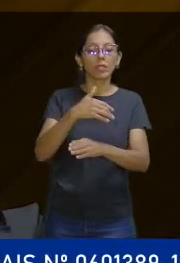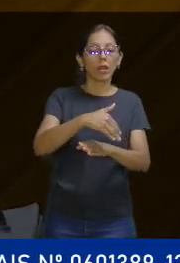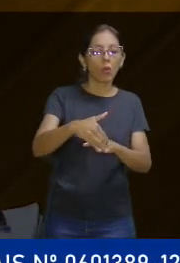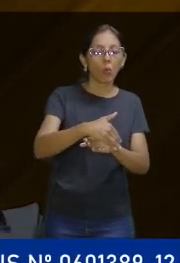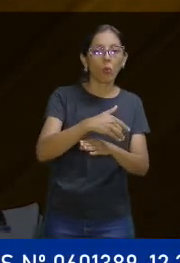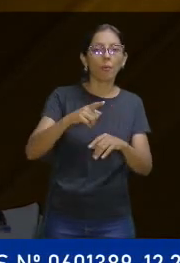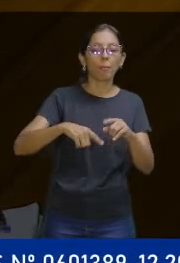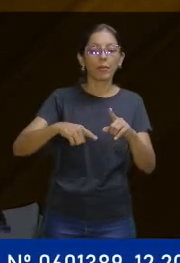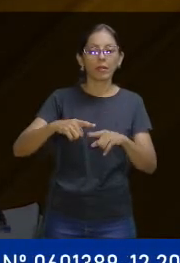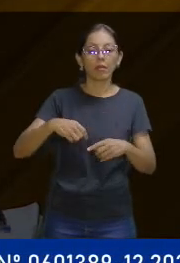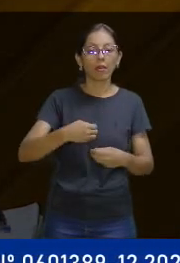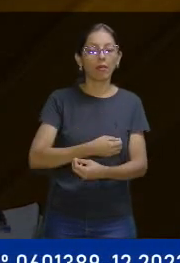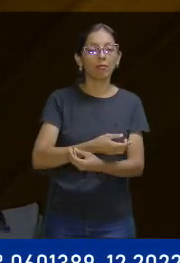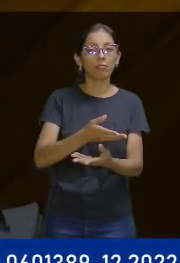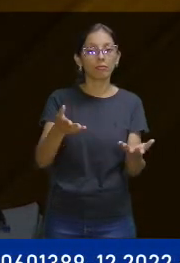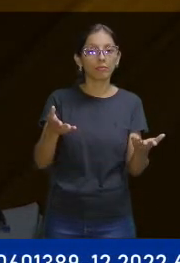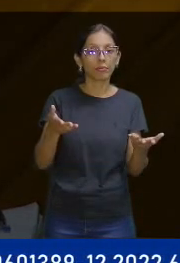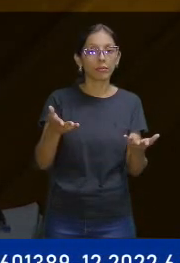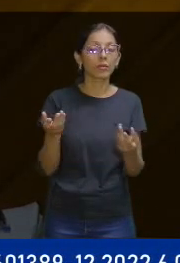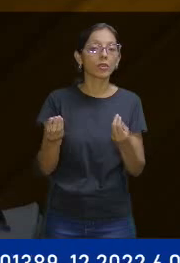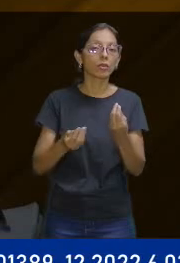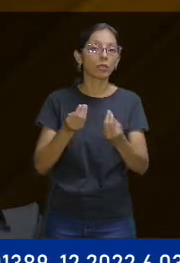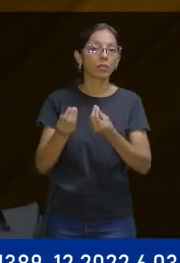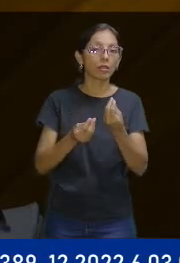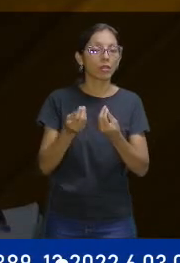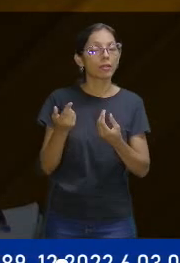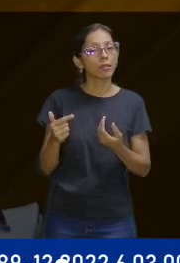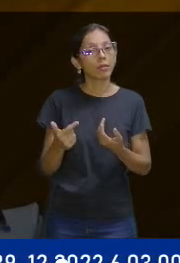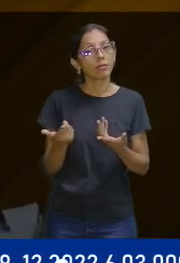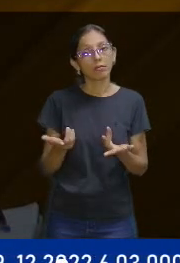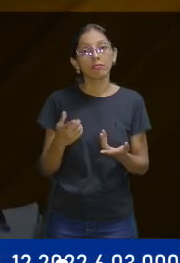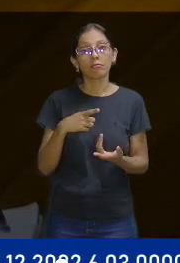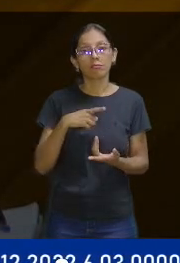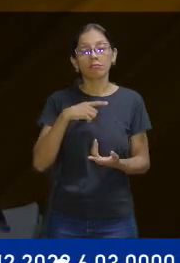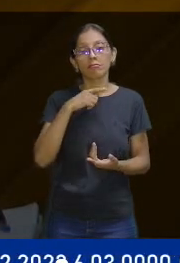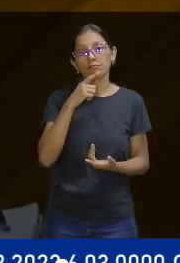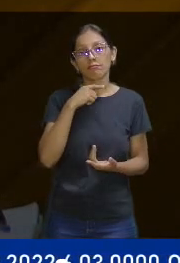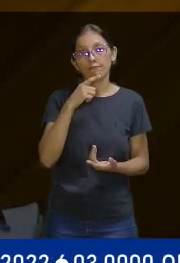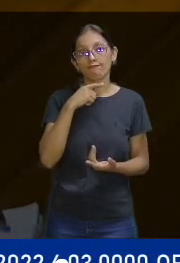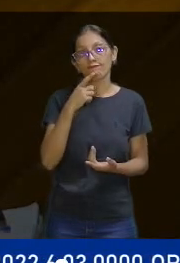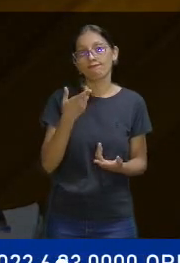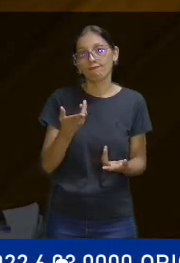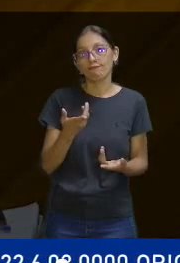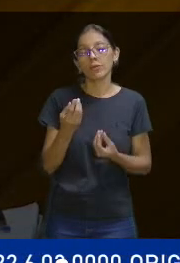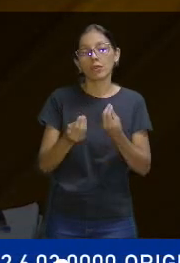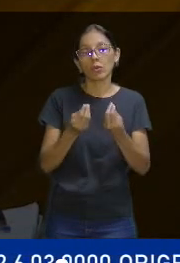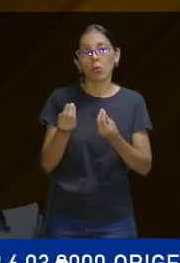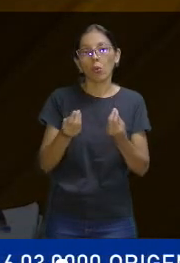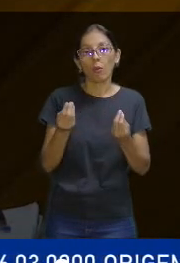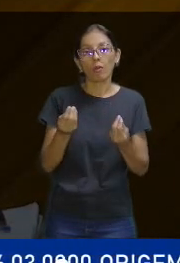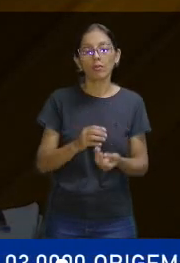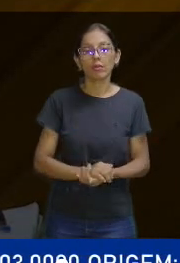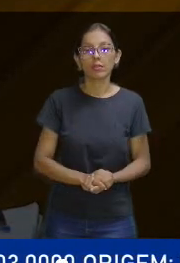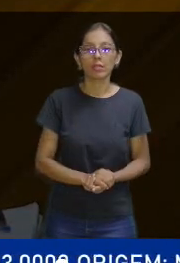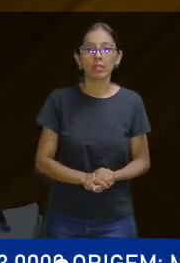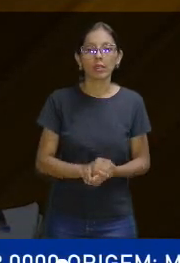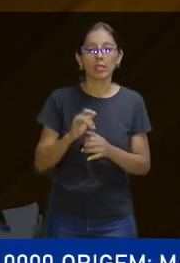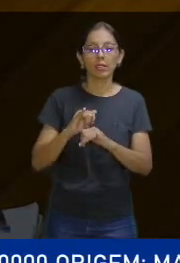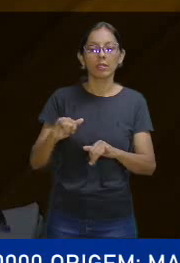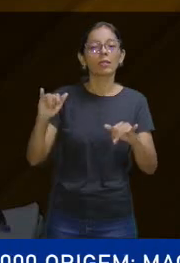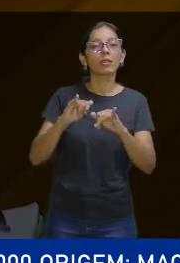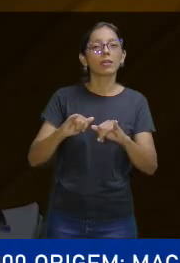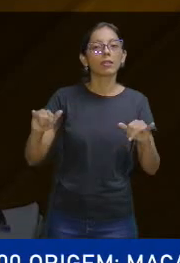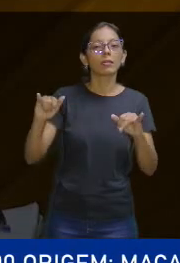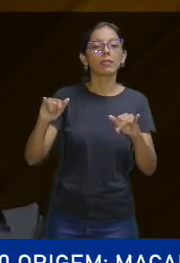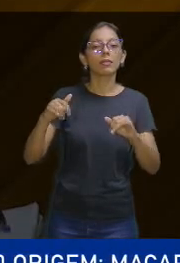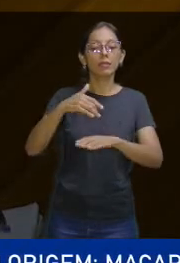material. Então, há uma dúvida a respeito de como foi efetivamente distribuído o material impresso de campanha,